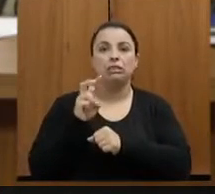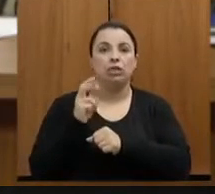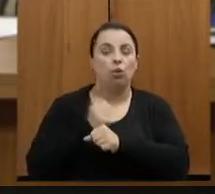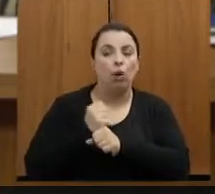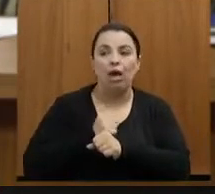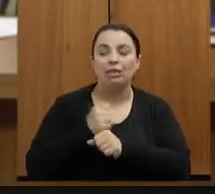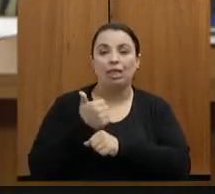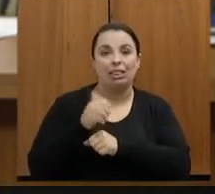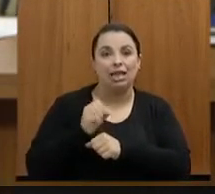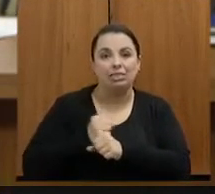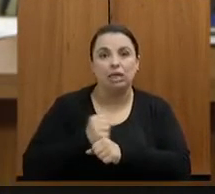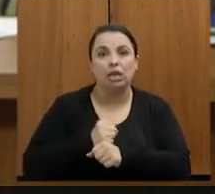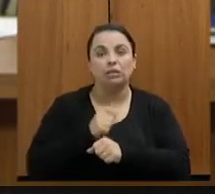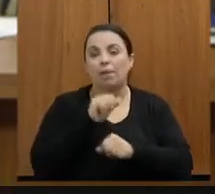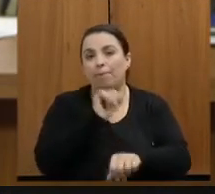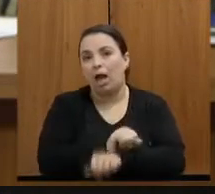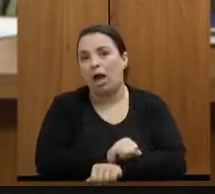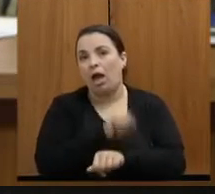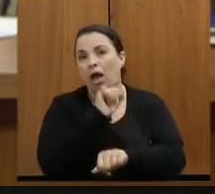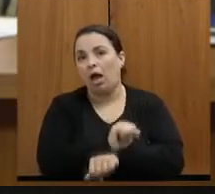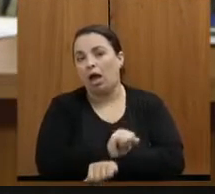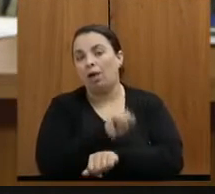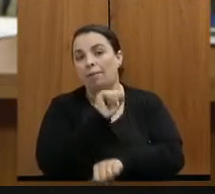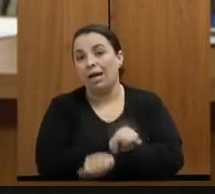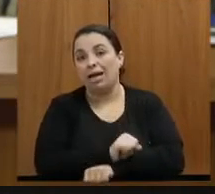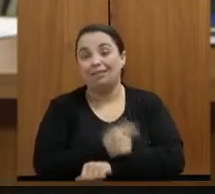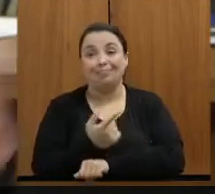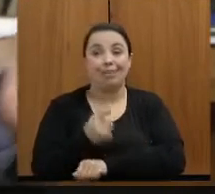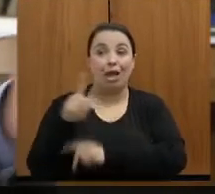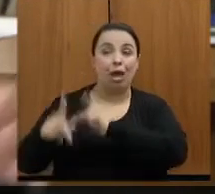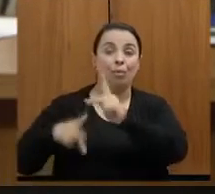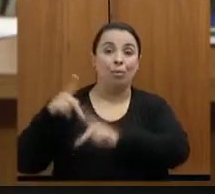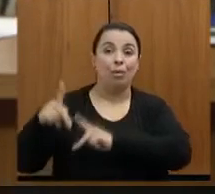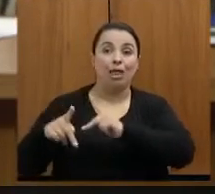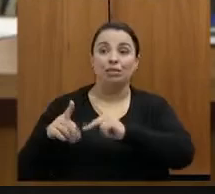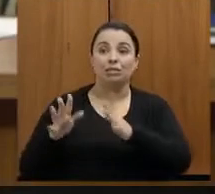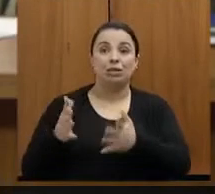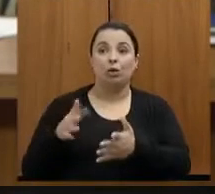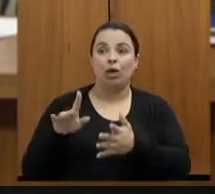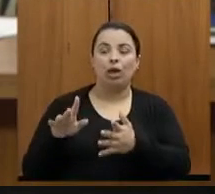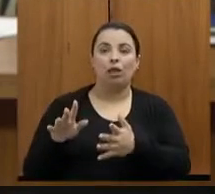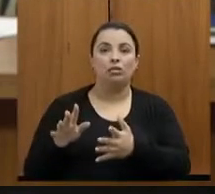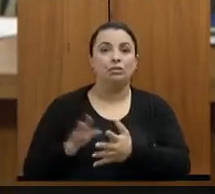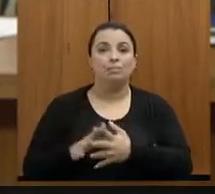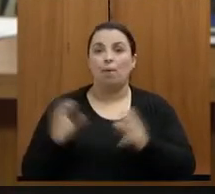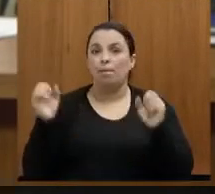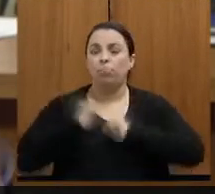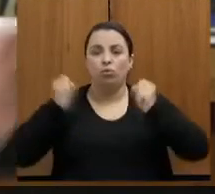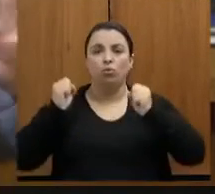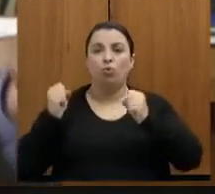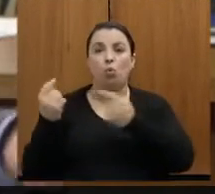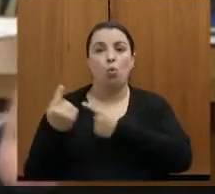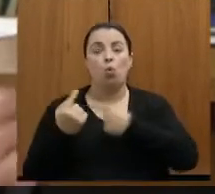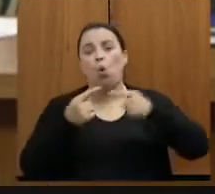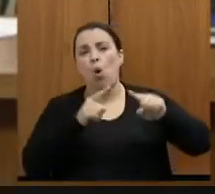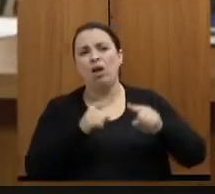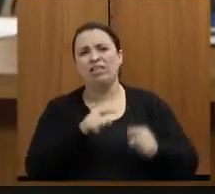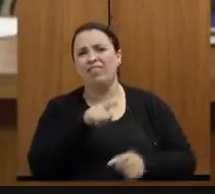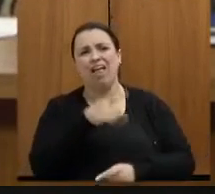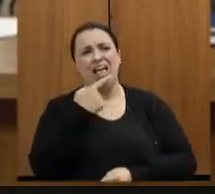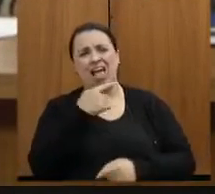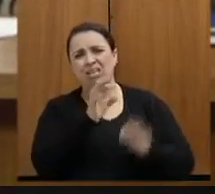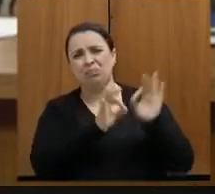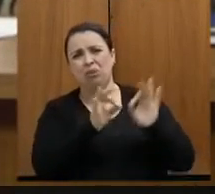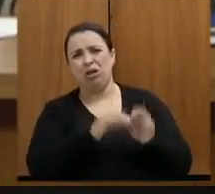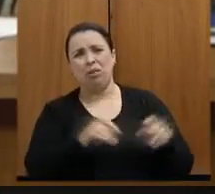avançou, a gente tem um cenário ali onde a população às se volta até contra a credibilidade do programa, contra a credibilidade do